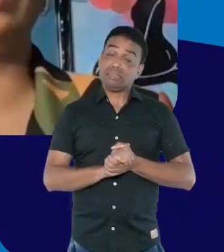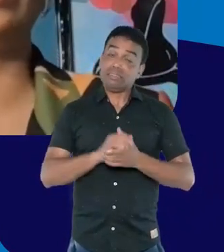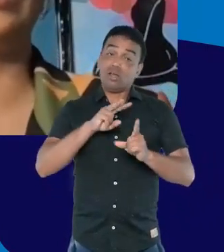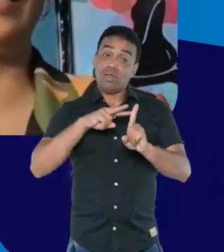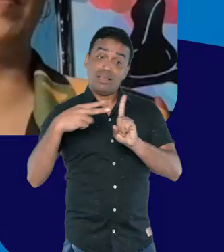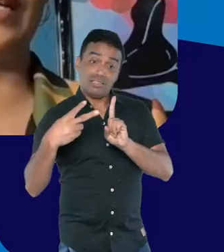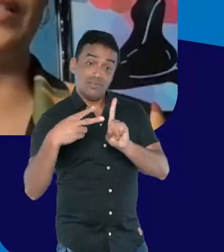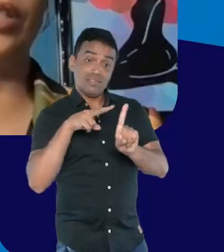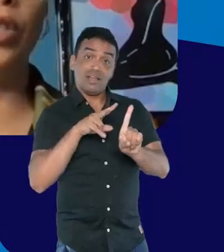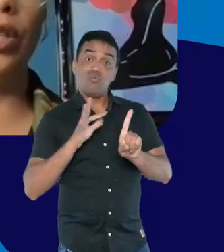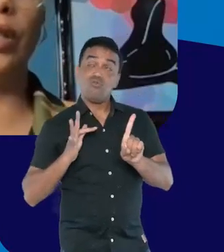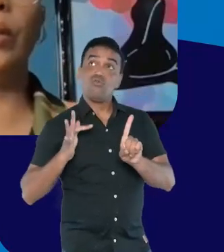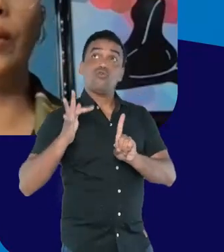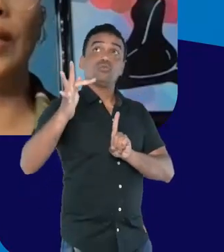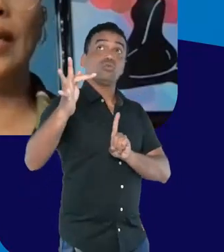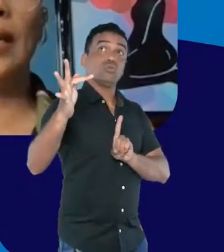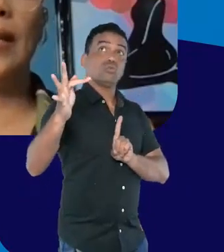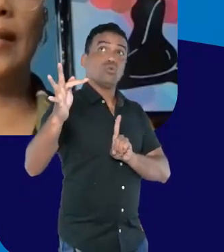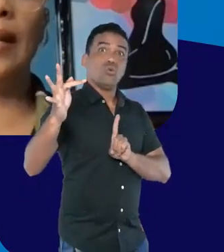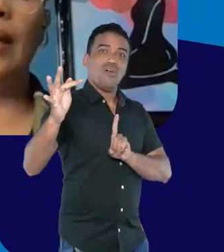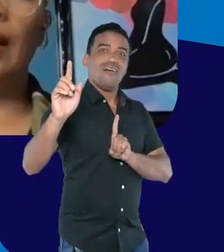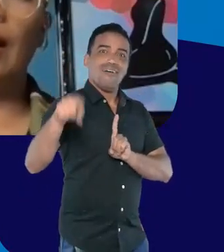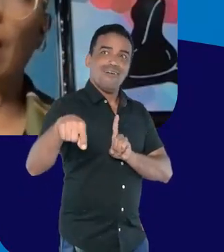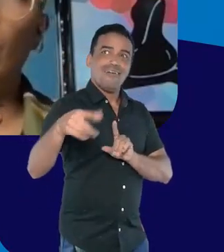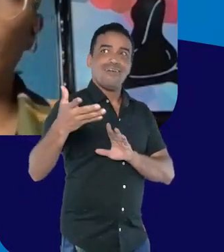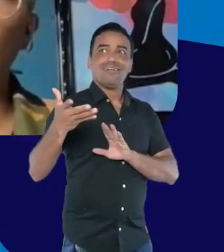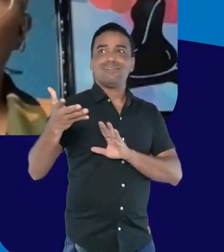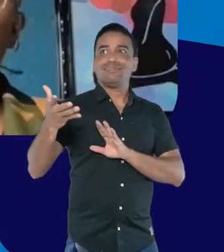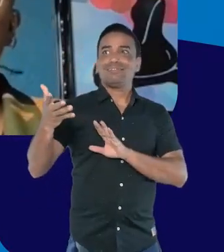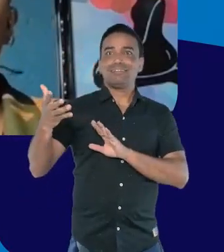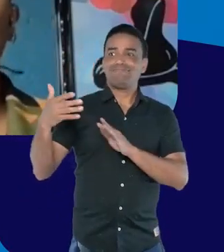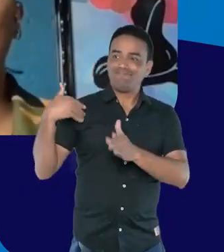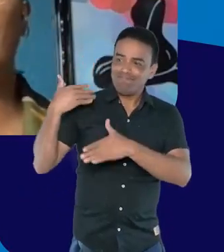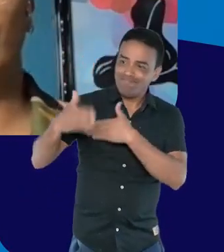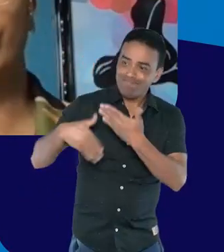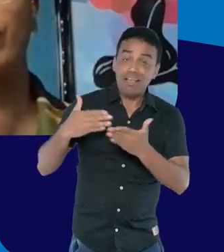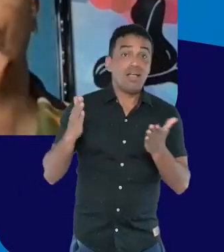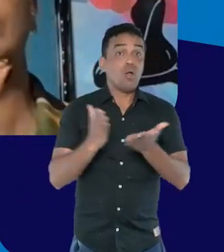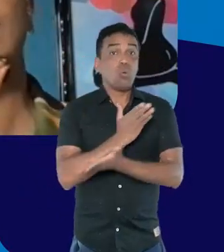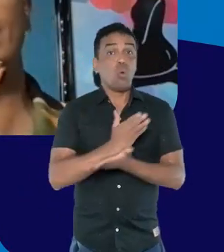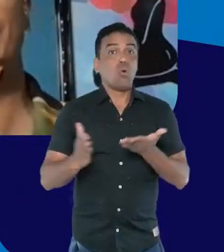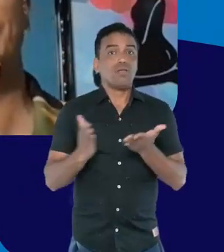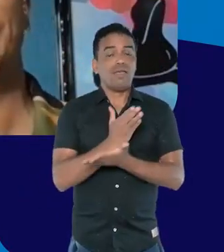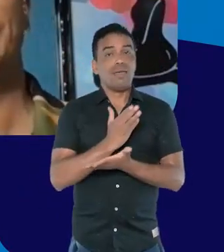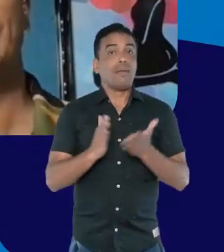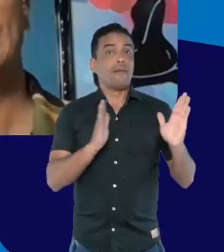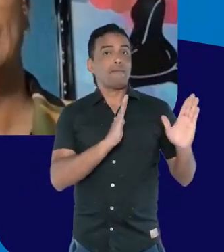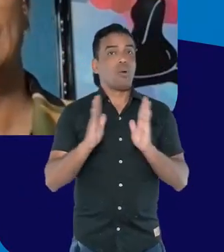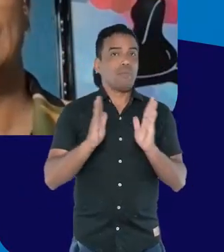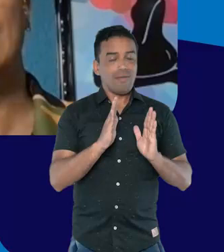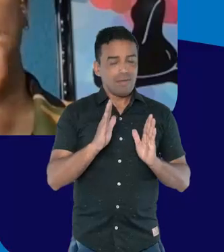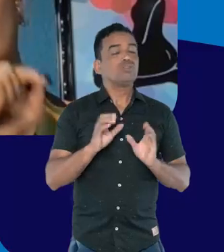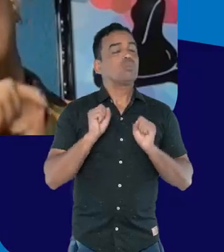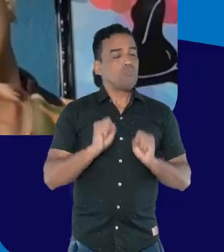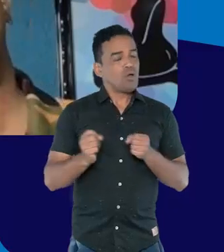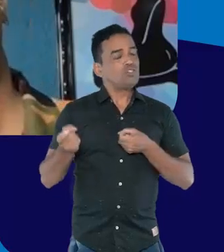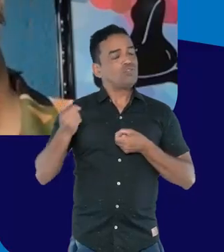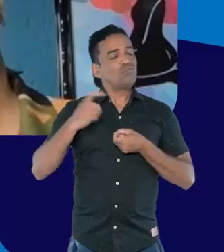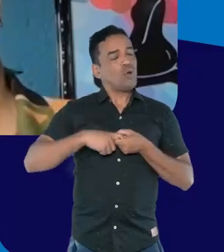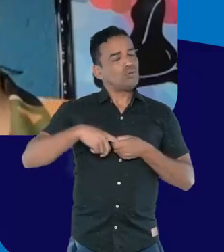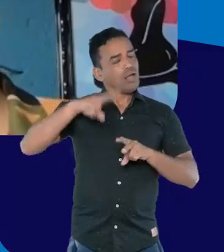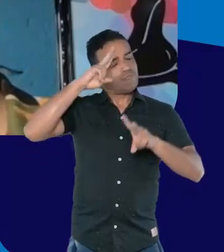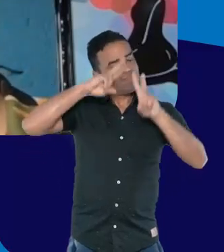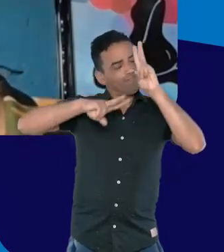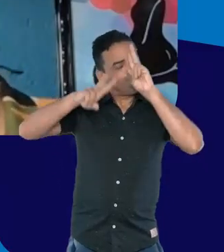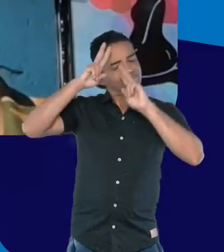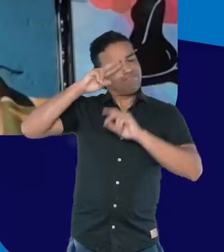exatamente para isso, assim, a partir disso, se a qualquer momento eu posso voltar e recuperar aquilo